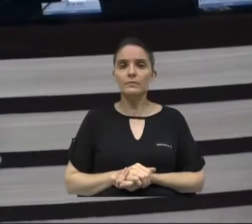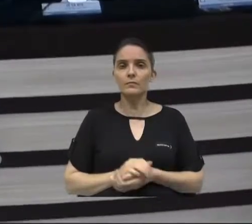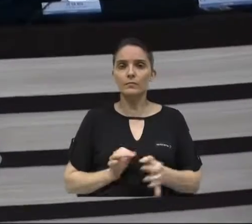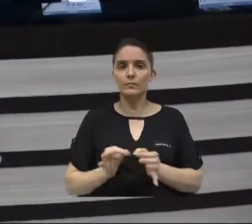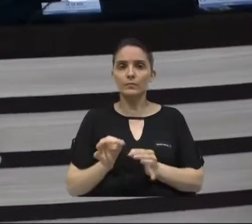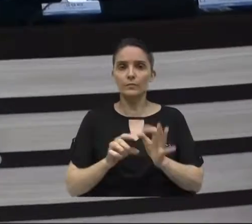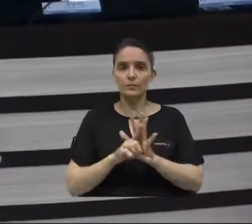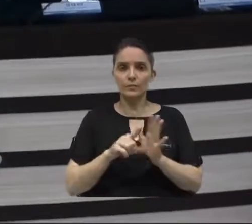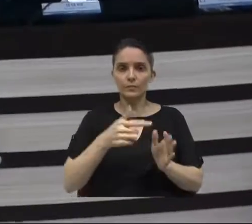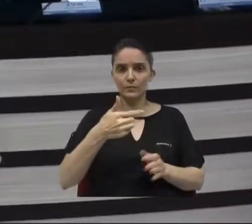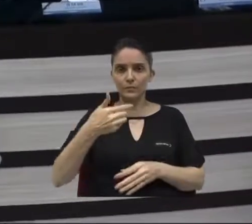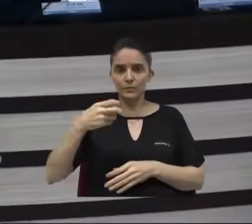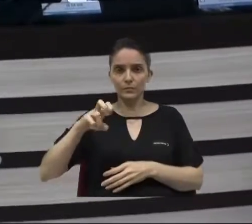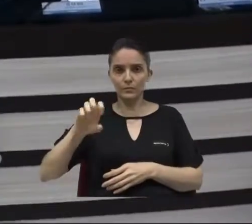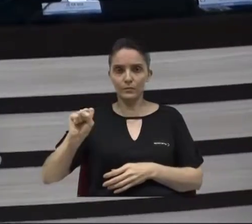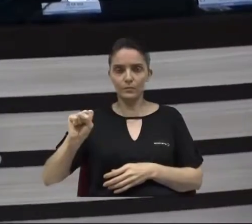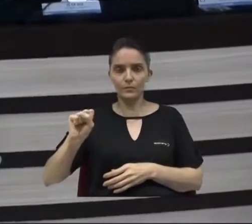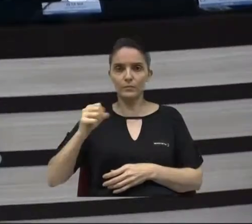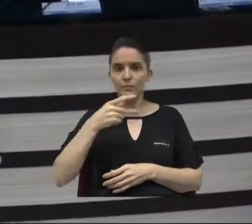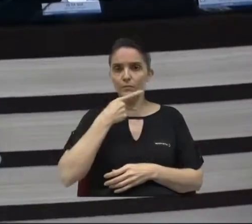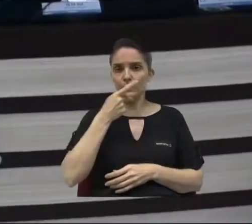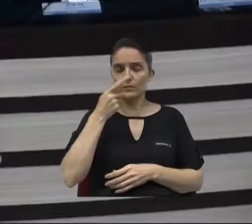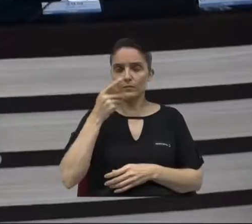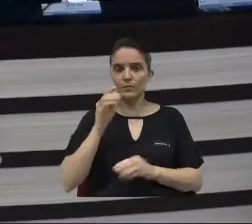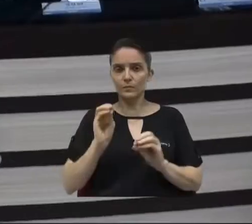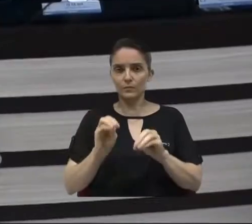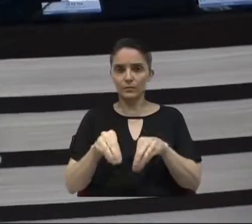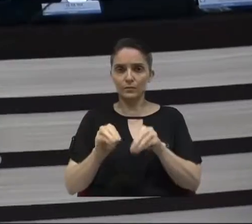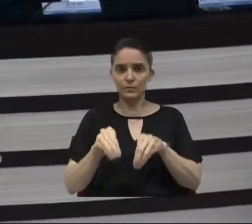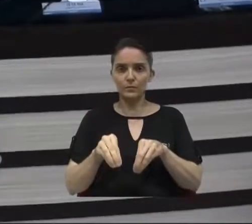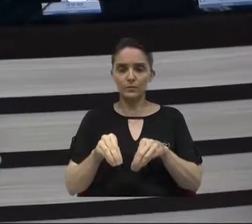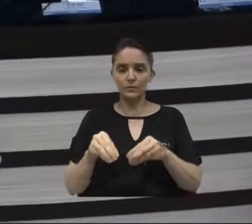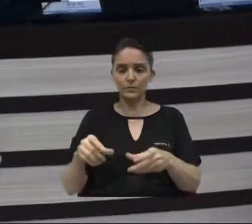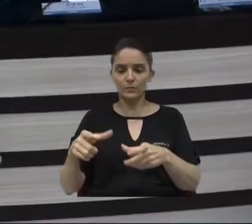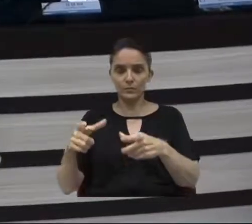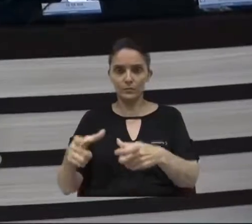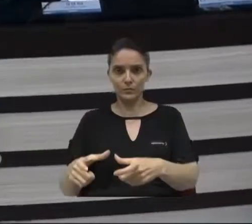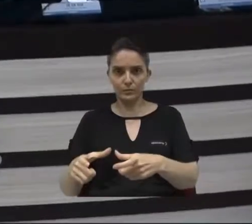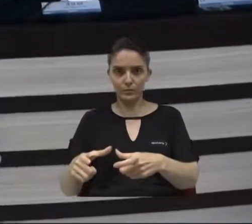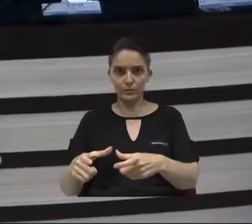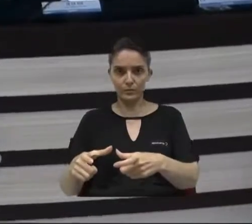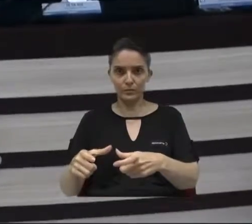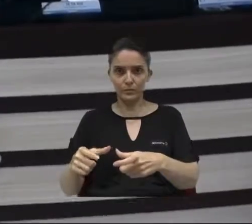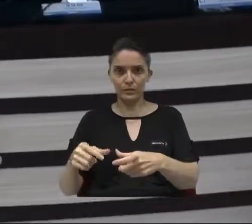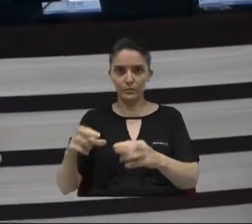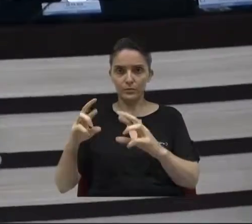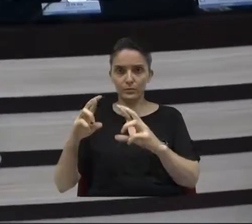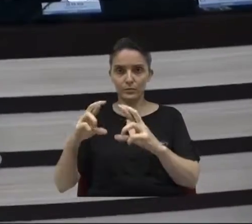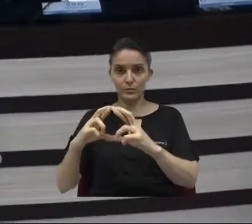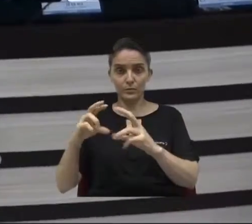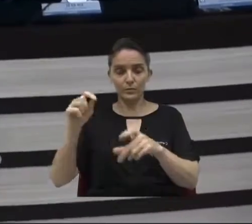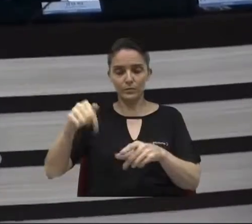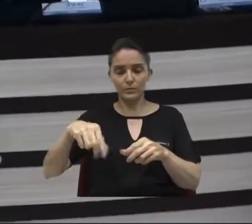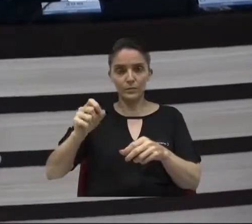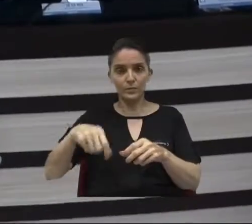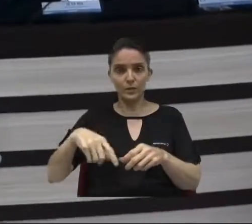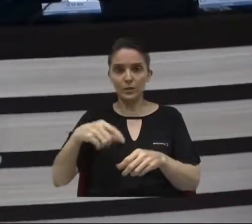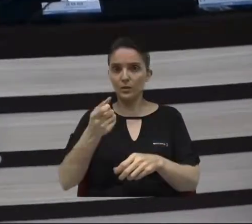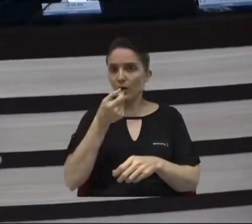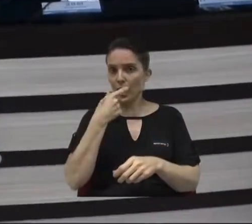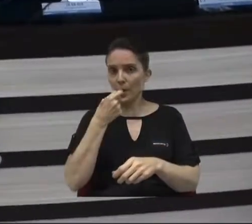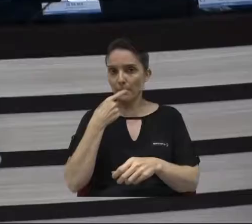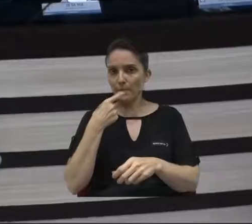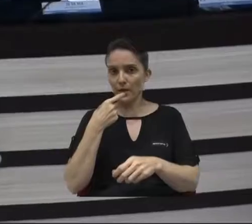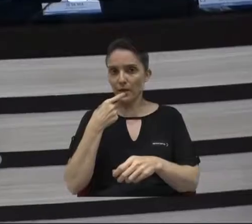Projeto de Lei 258 dispõe sobre a instalação de recipientes para coleta seletiva de remédios vencidos e